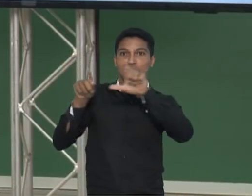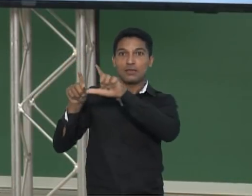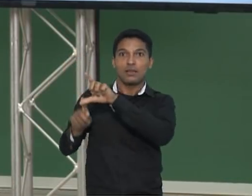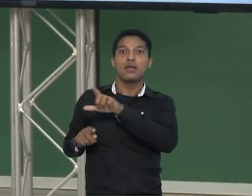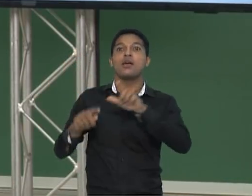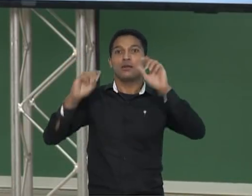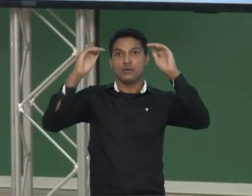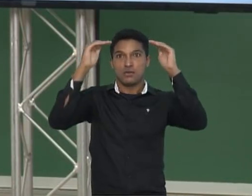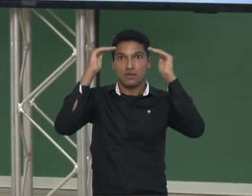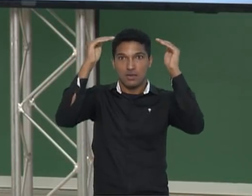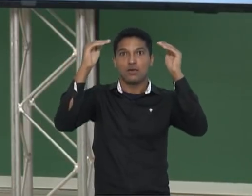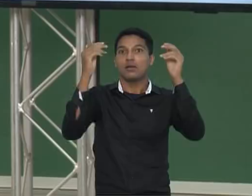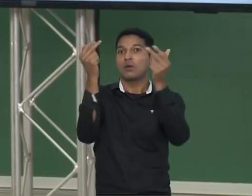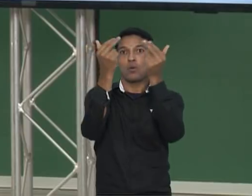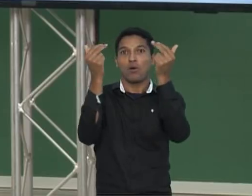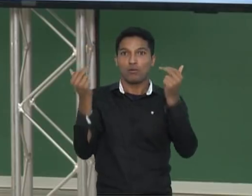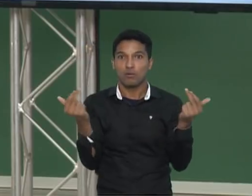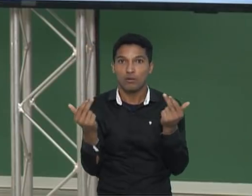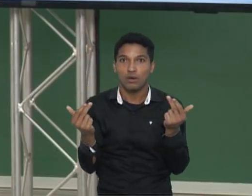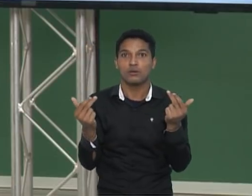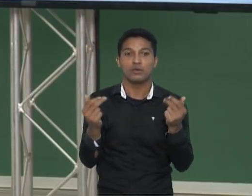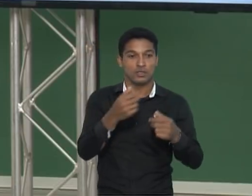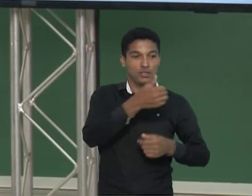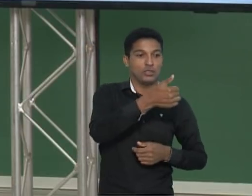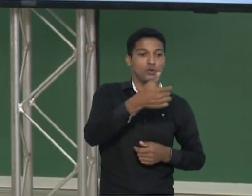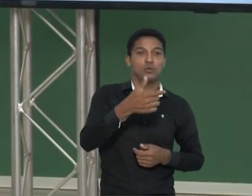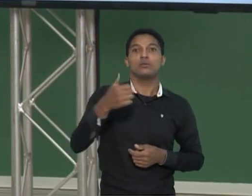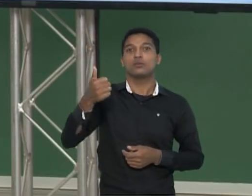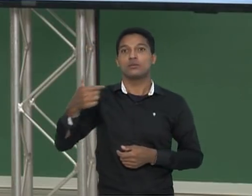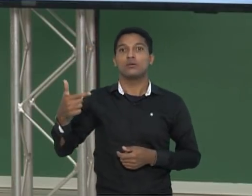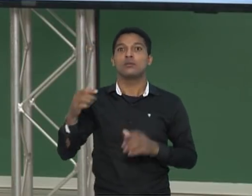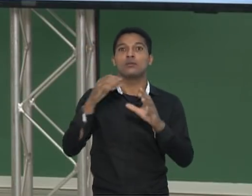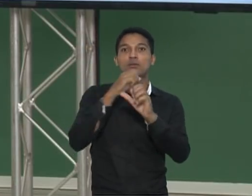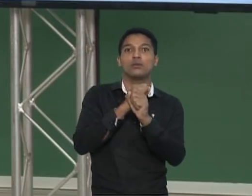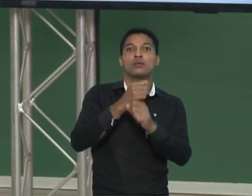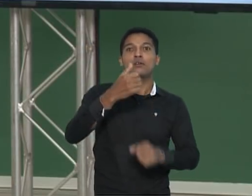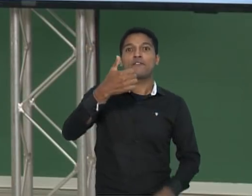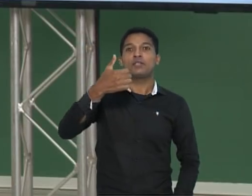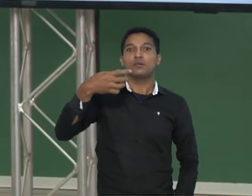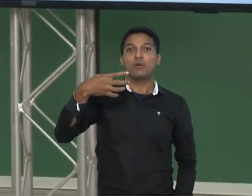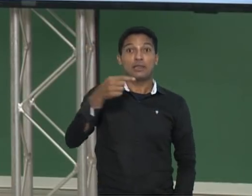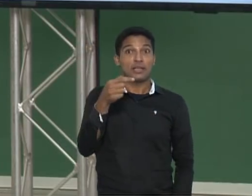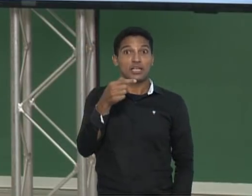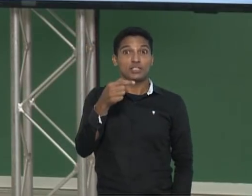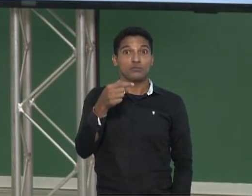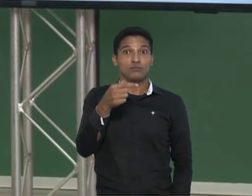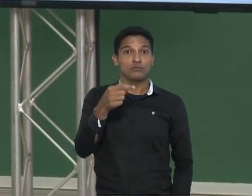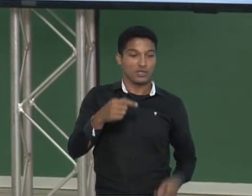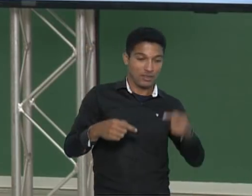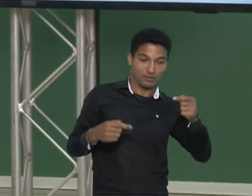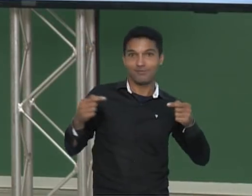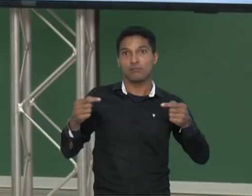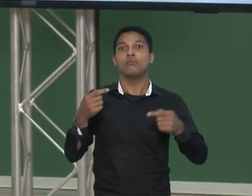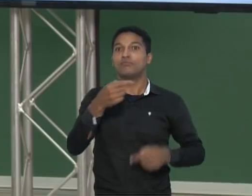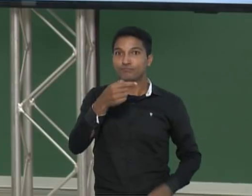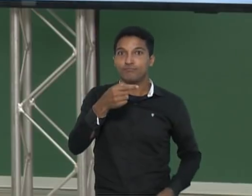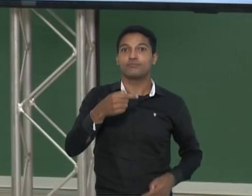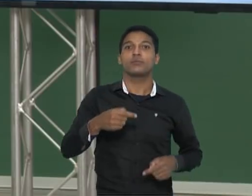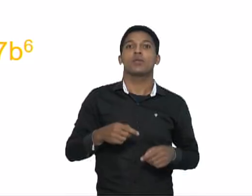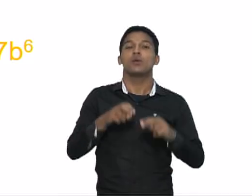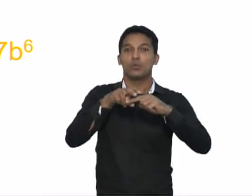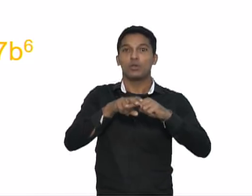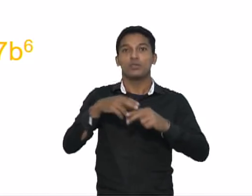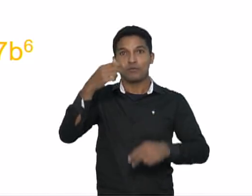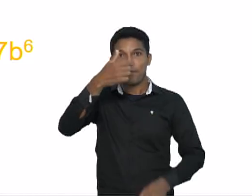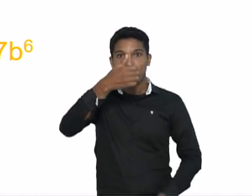Então, 12 com 12 dá 24 negativo. Eu juntei porque ambos são negativos, certo? Por isso que surgiu o